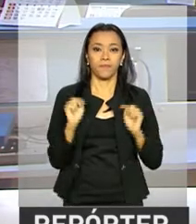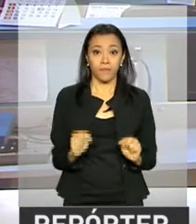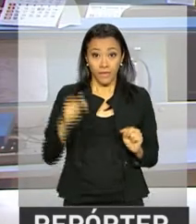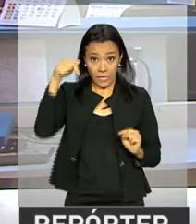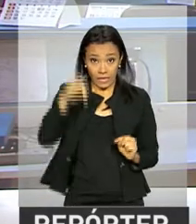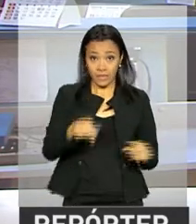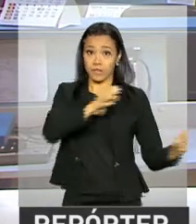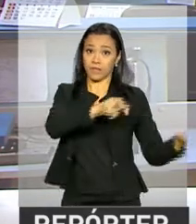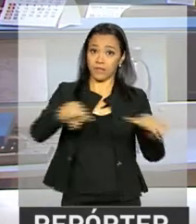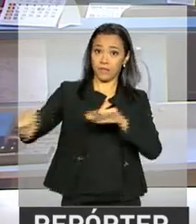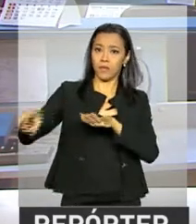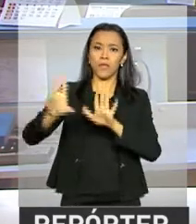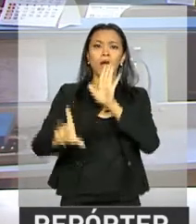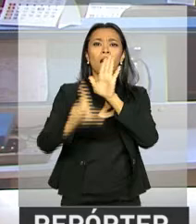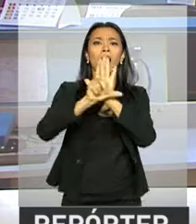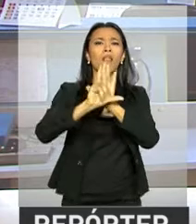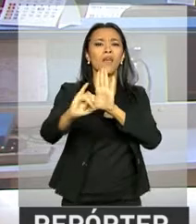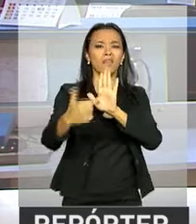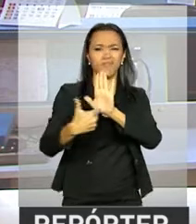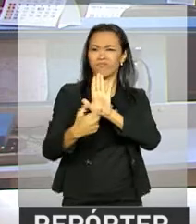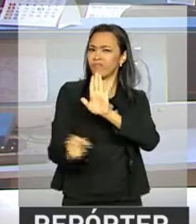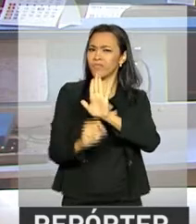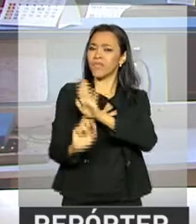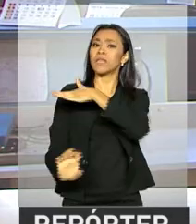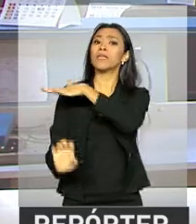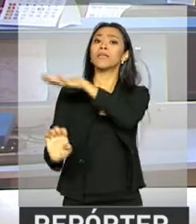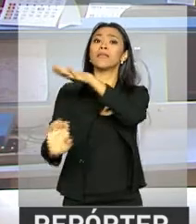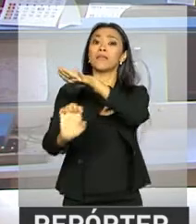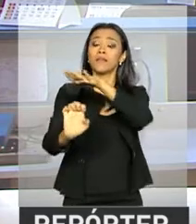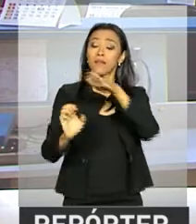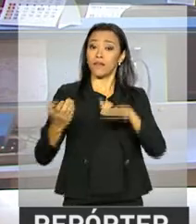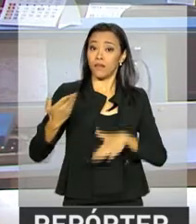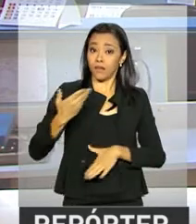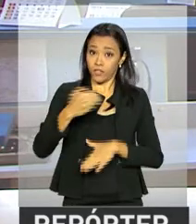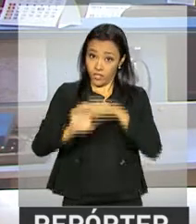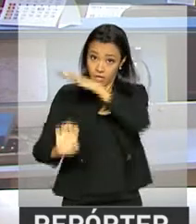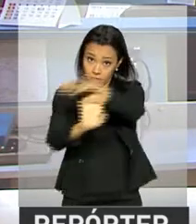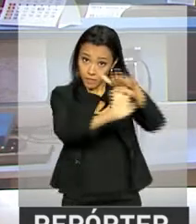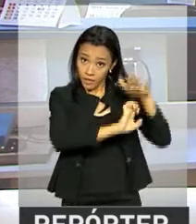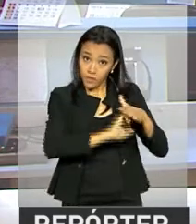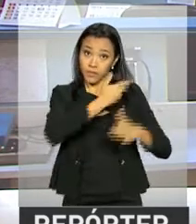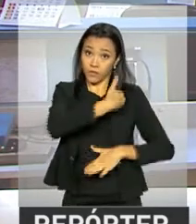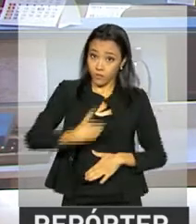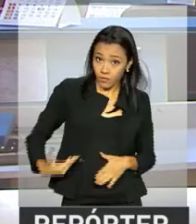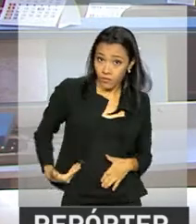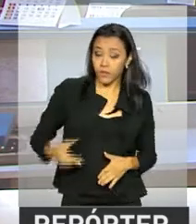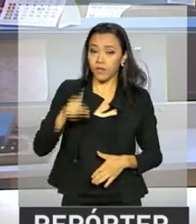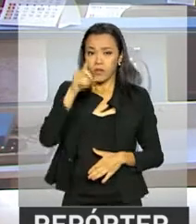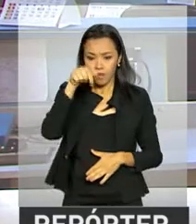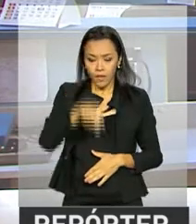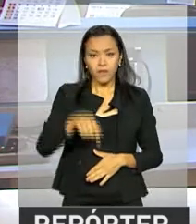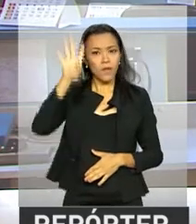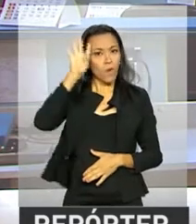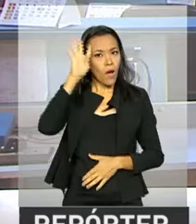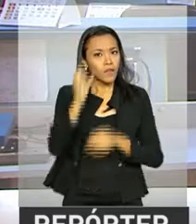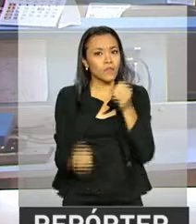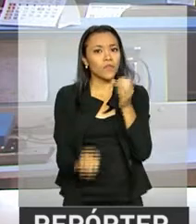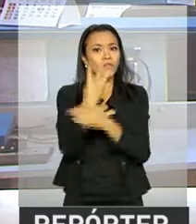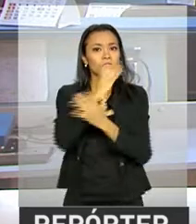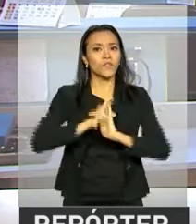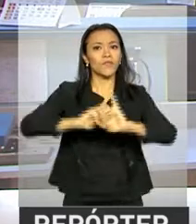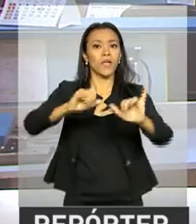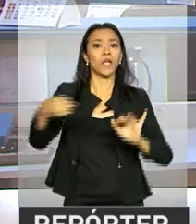nesta semana a lei das estatais o decreto que regulamenta a aplicação da lei foi publicado nesta quarta feira a